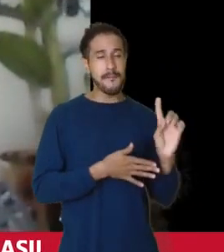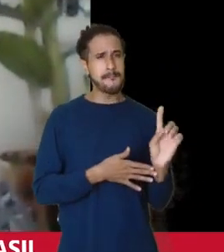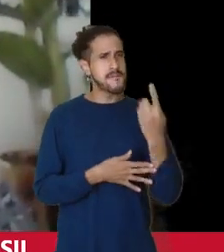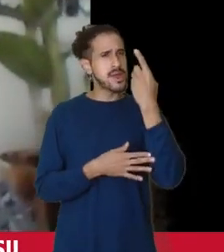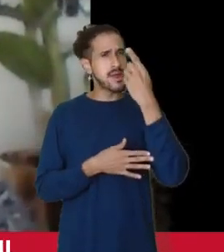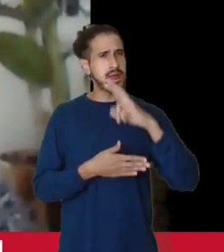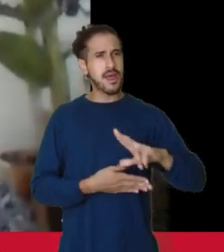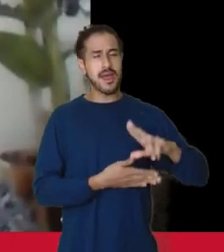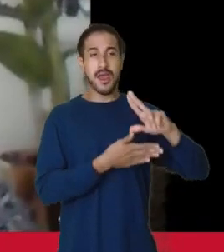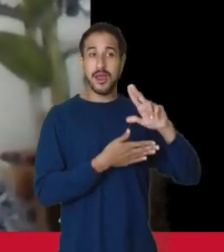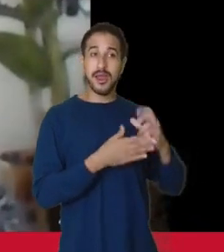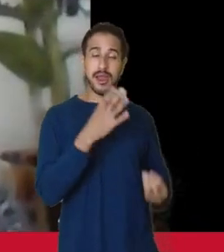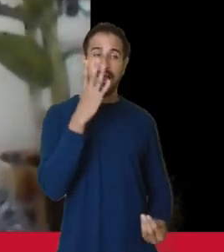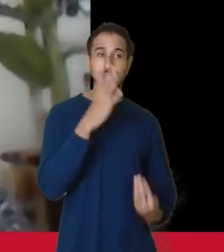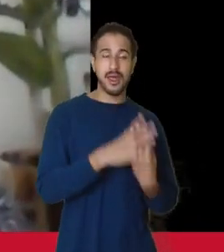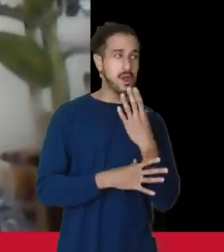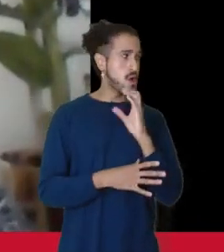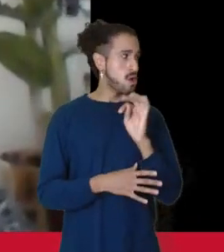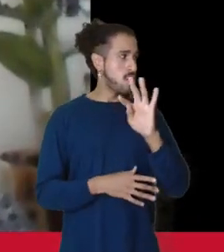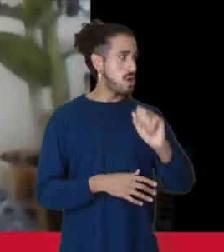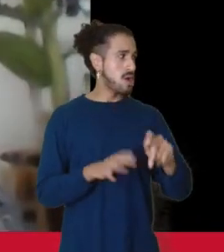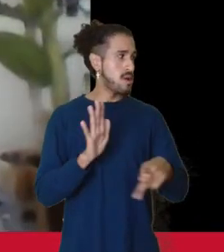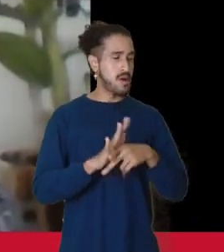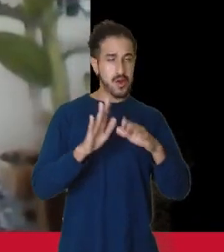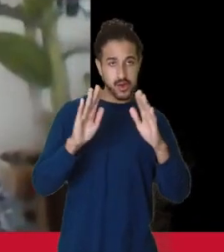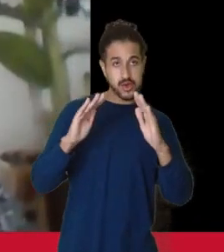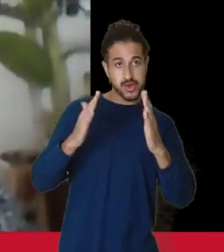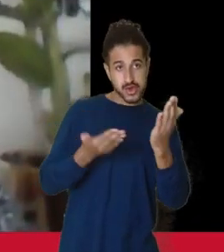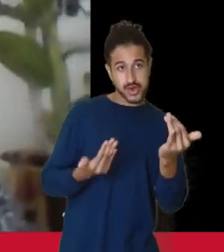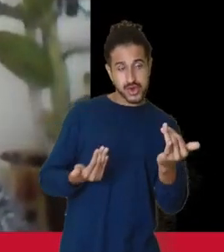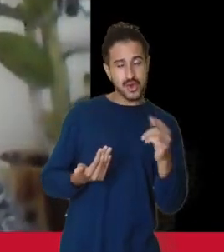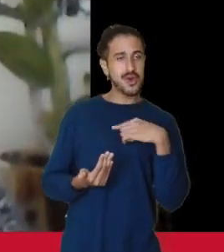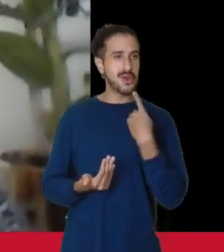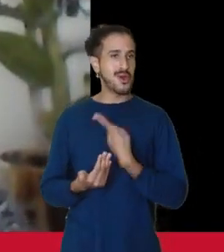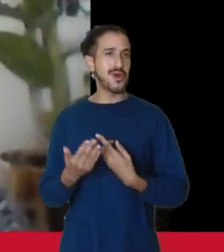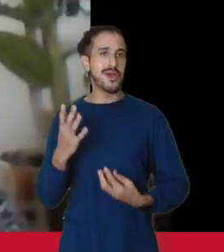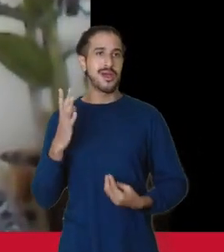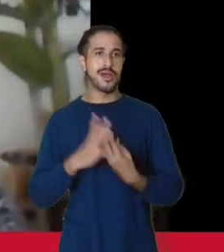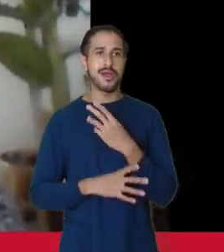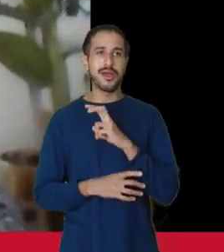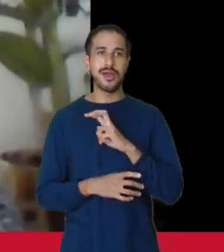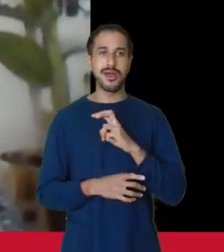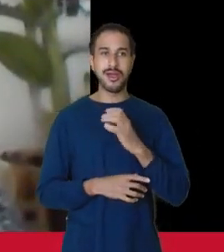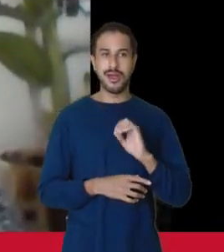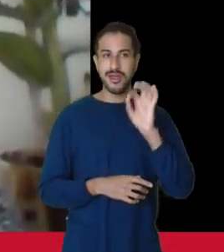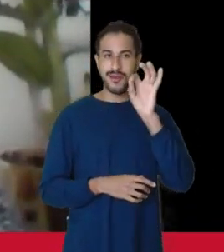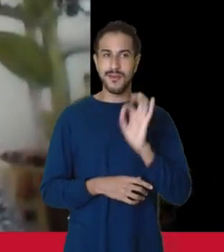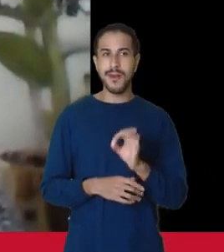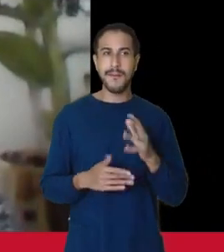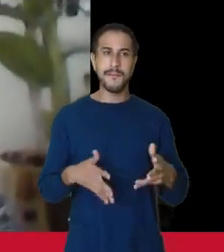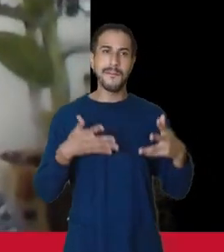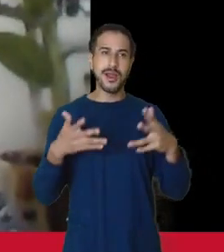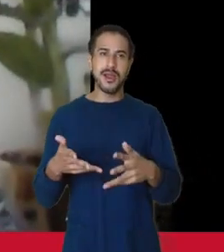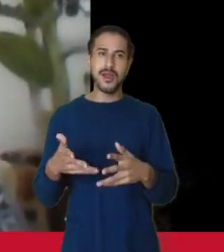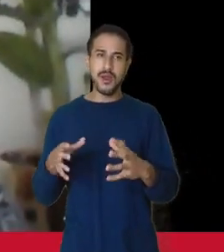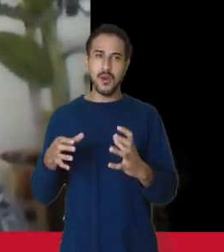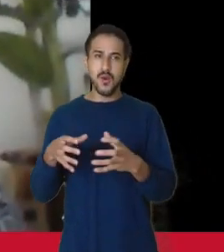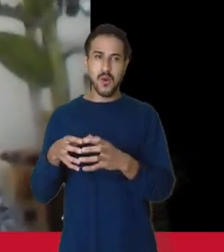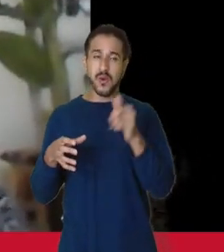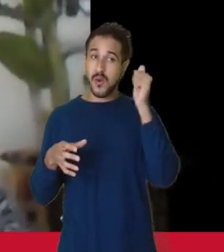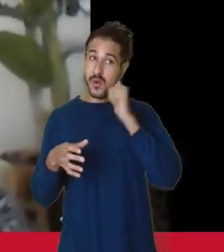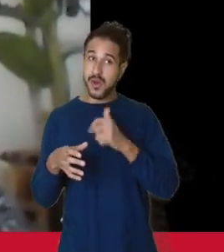Latina, a instaurar cotas para jovens. Então, nós instituímos 50% de participação para